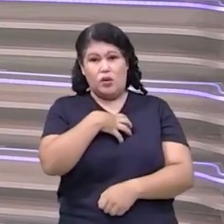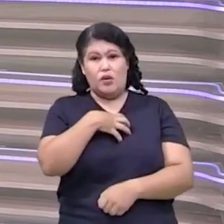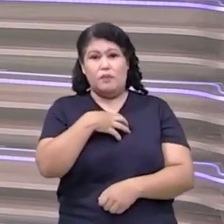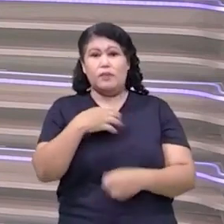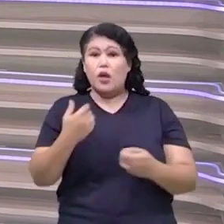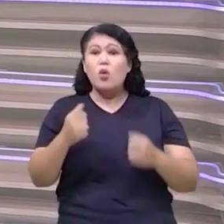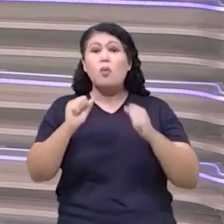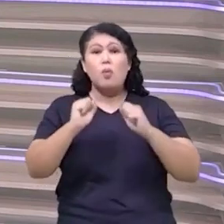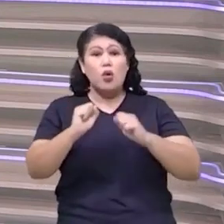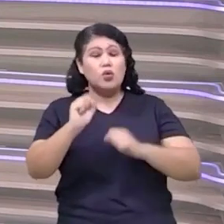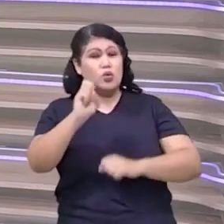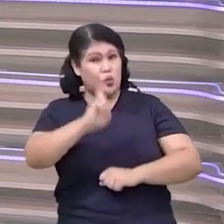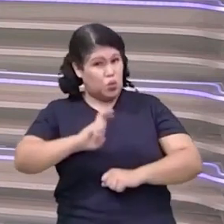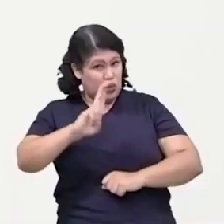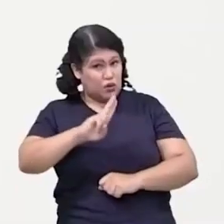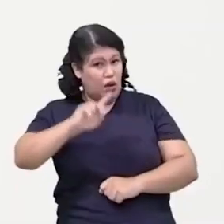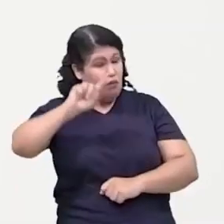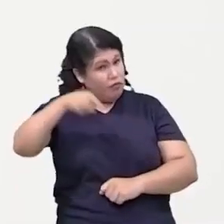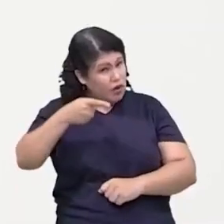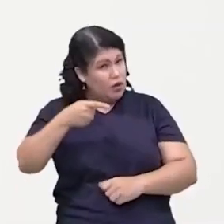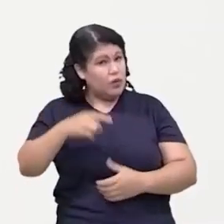vou utilizar vírgulas ali.